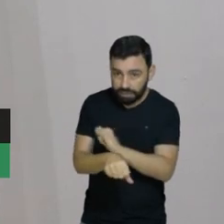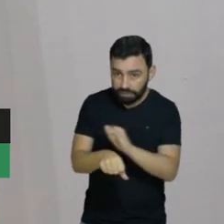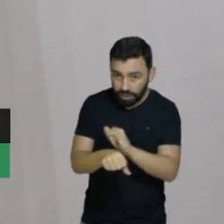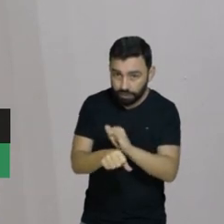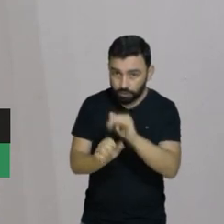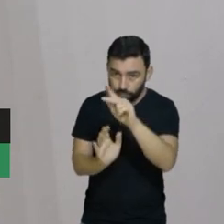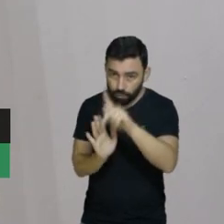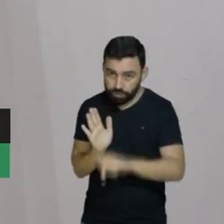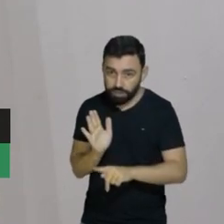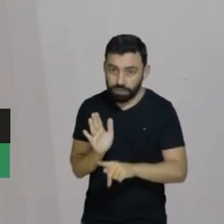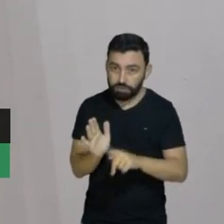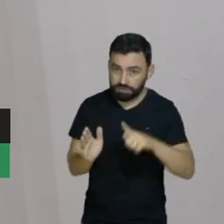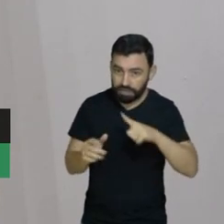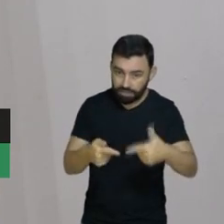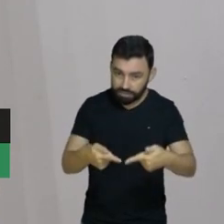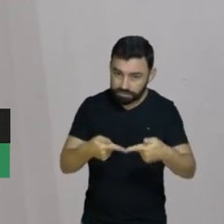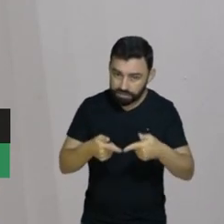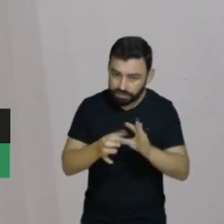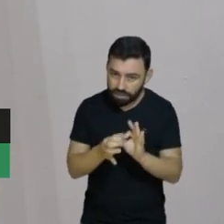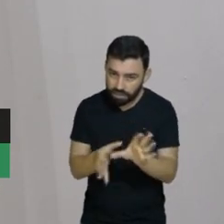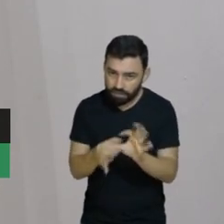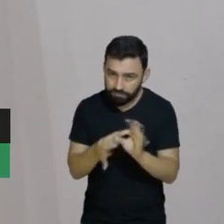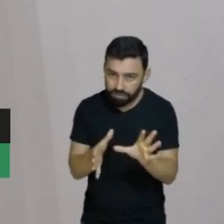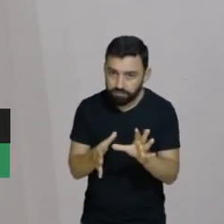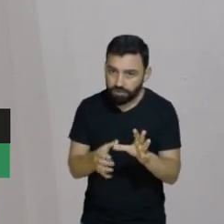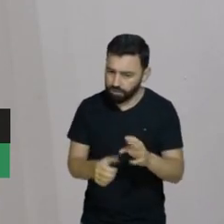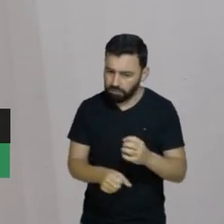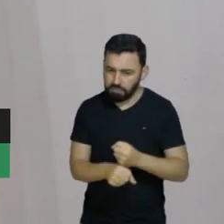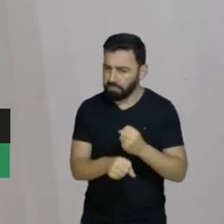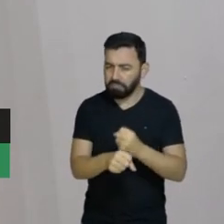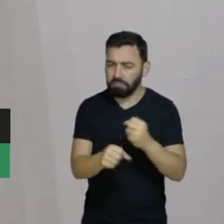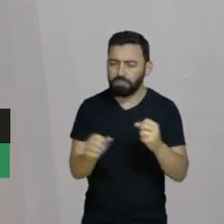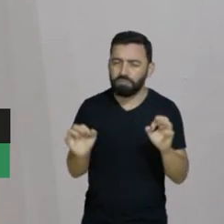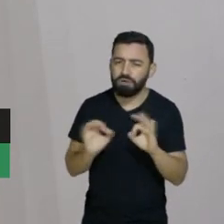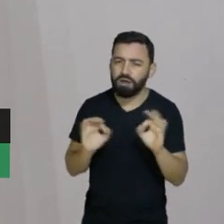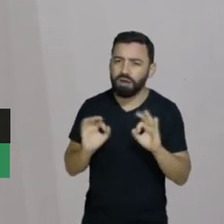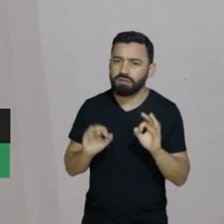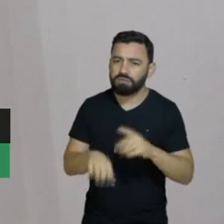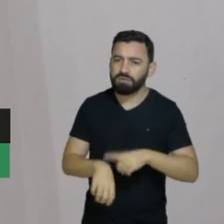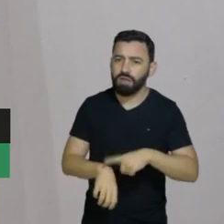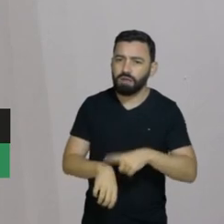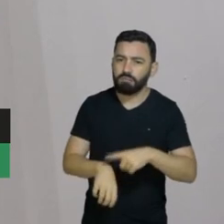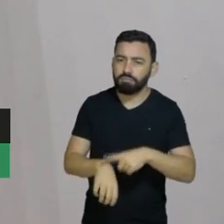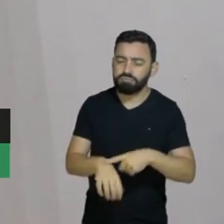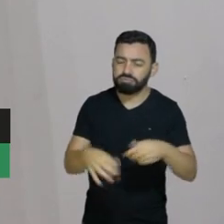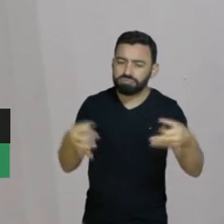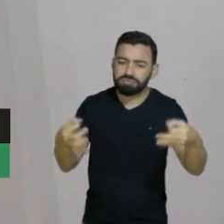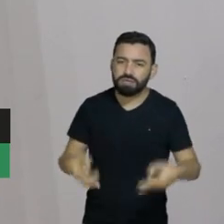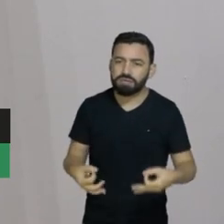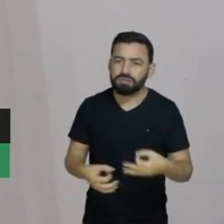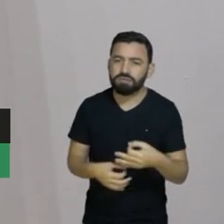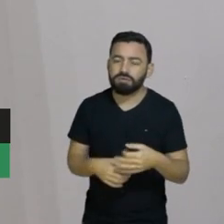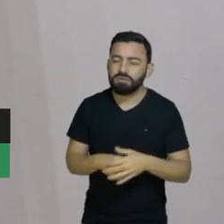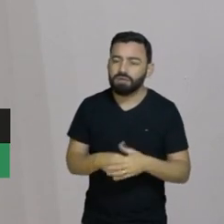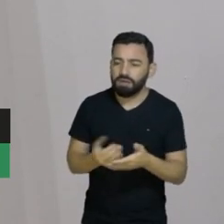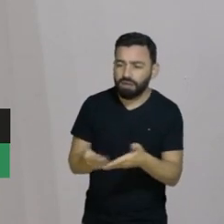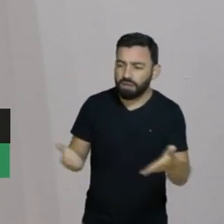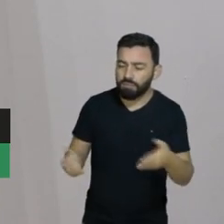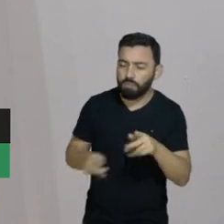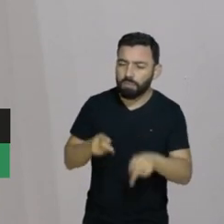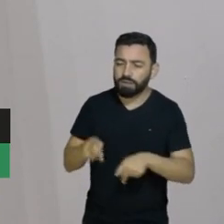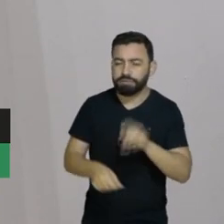projeto, se existe licença, as obras não são feitas no tempo que a população